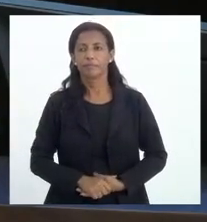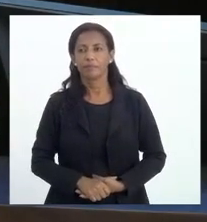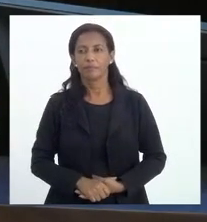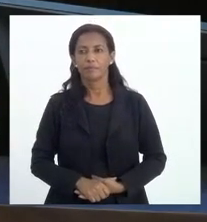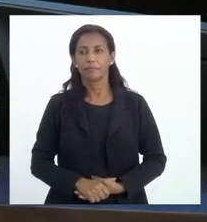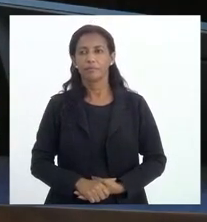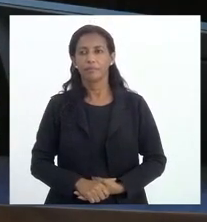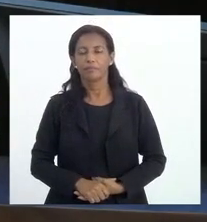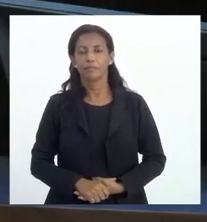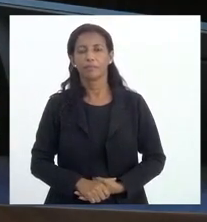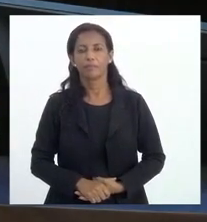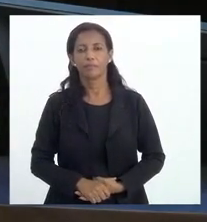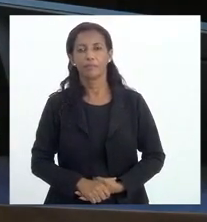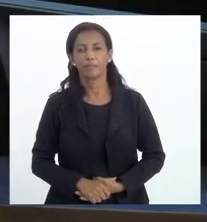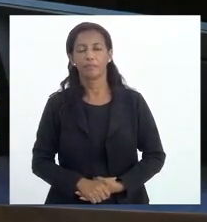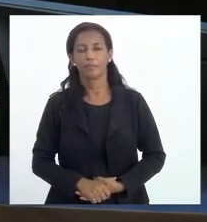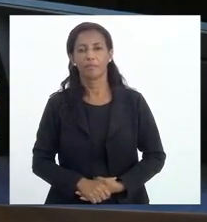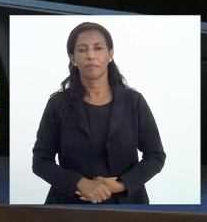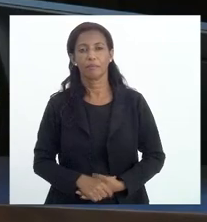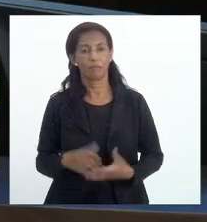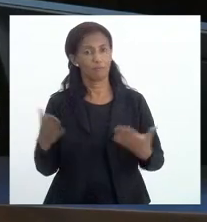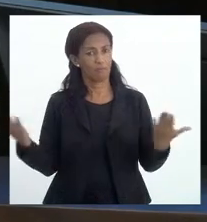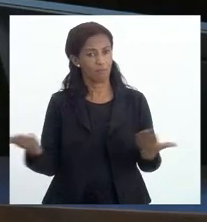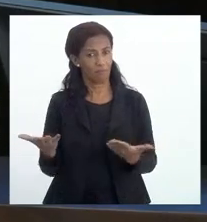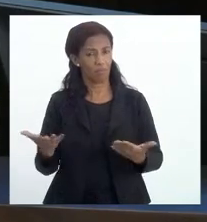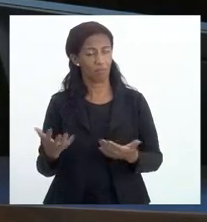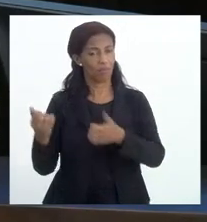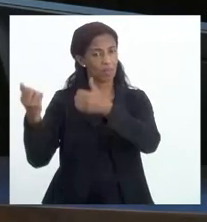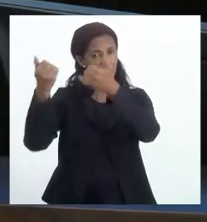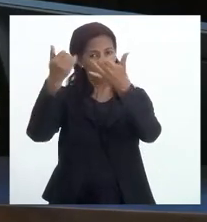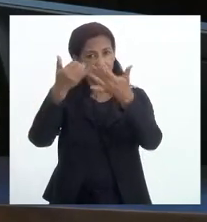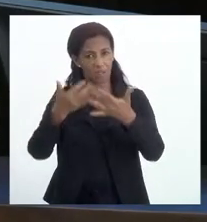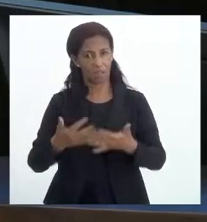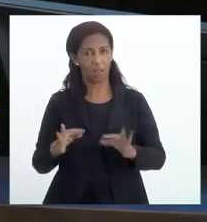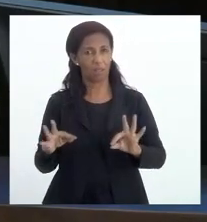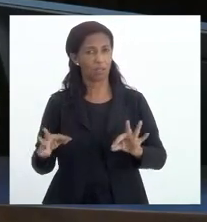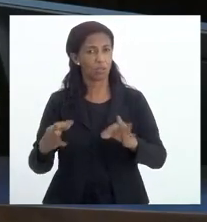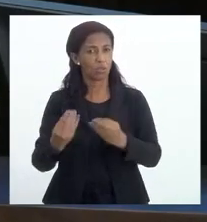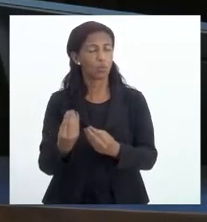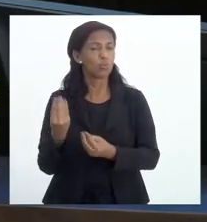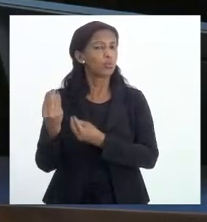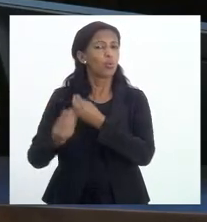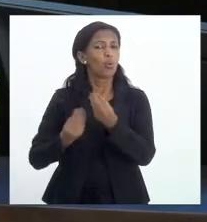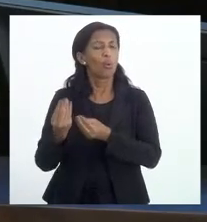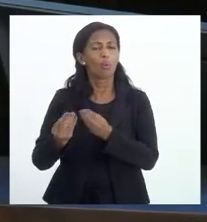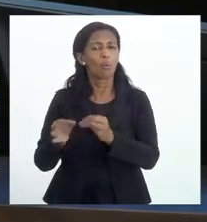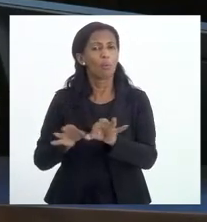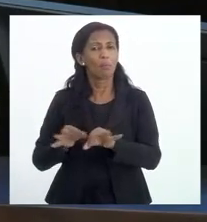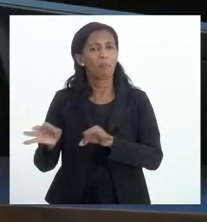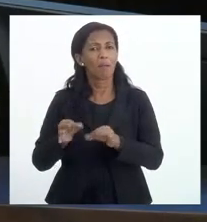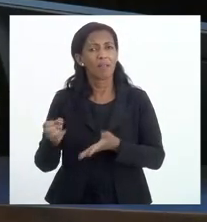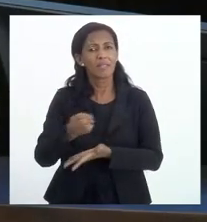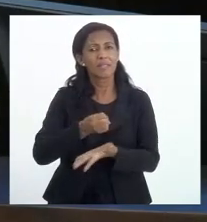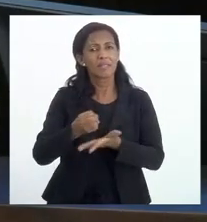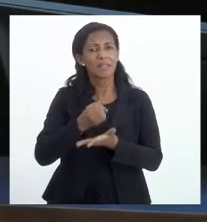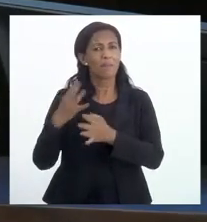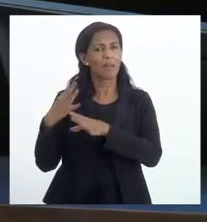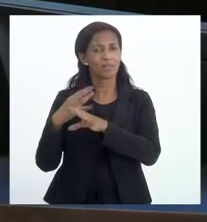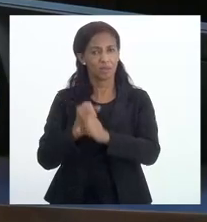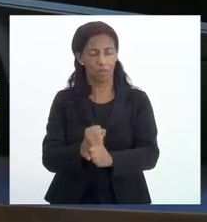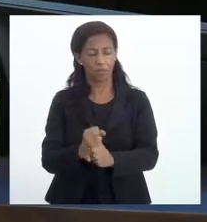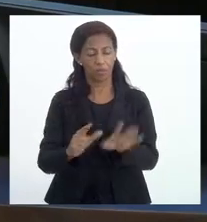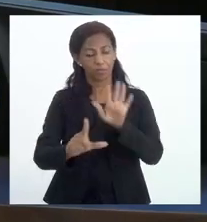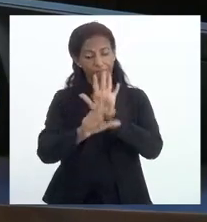Eu gostaria agora de explicar a todos os senhores e senhoras como construímos essa base de cálculo. A